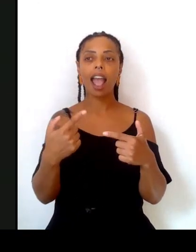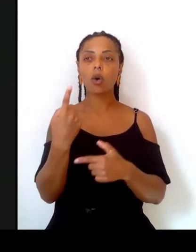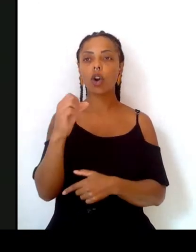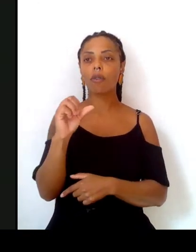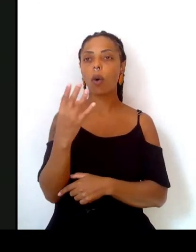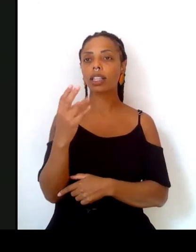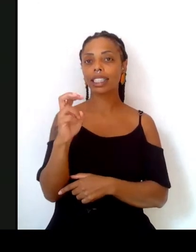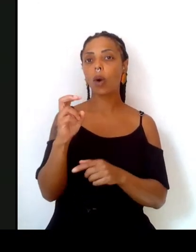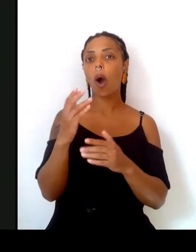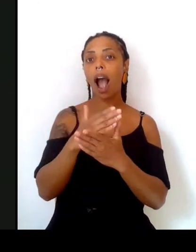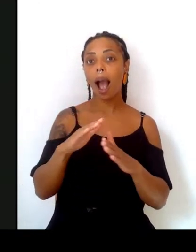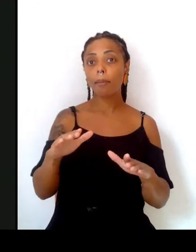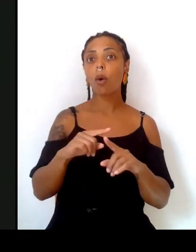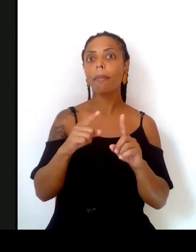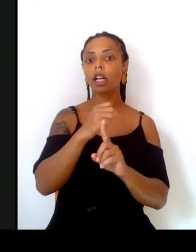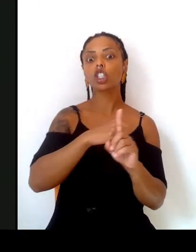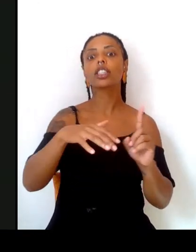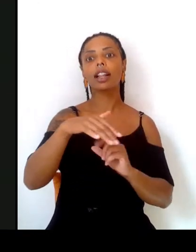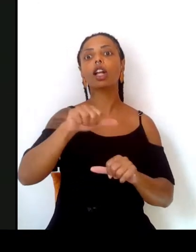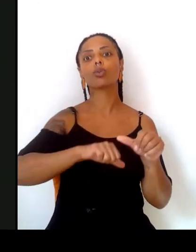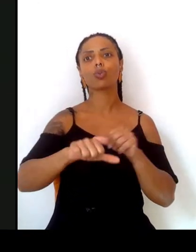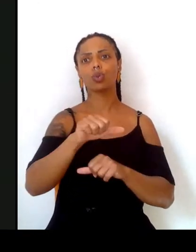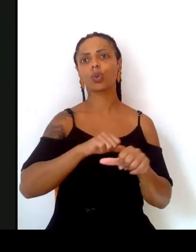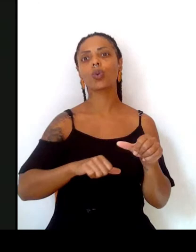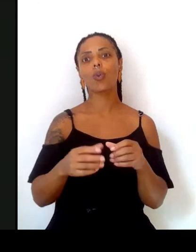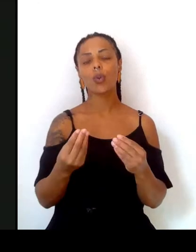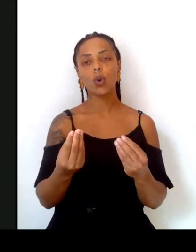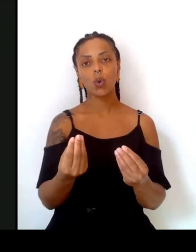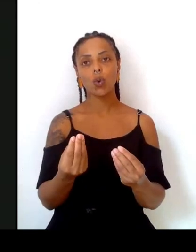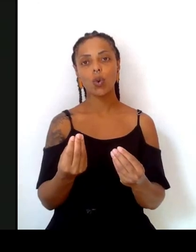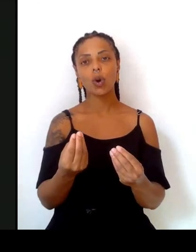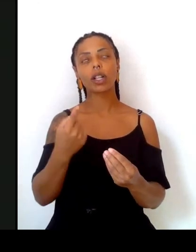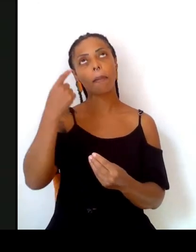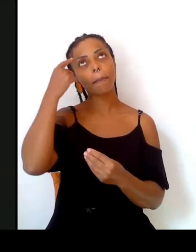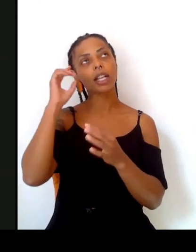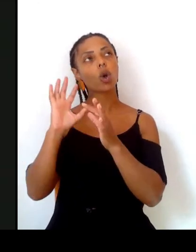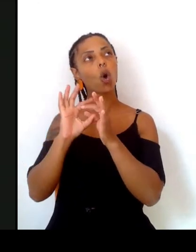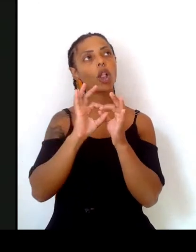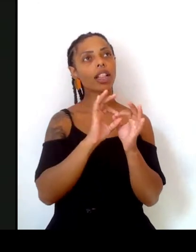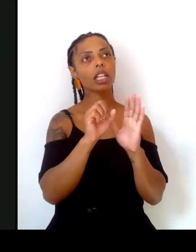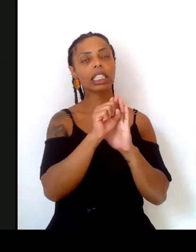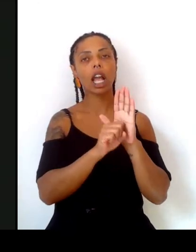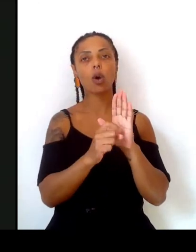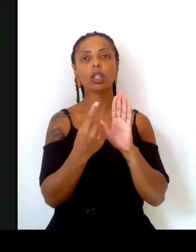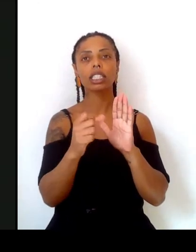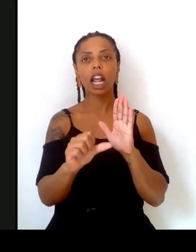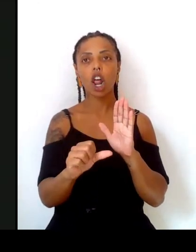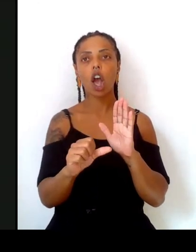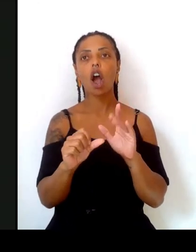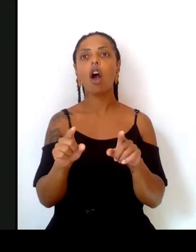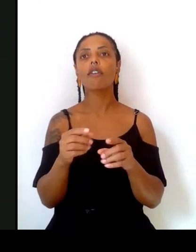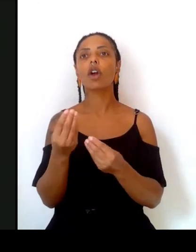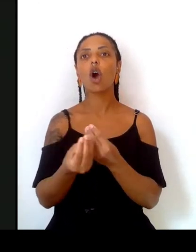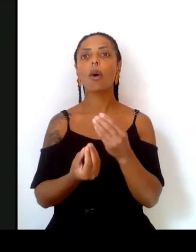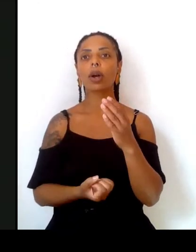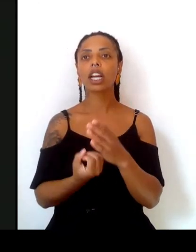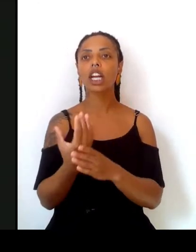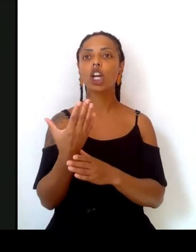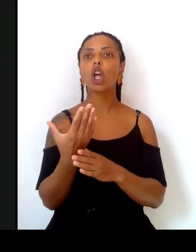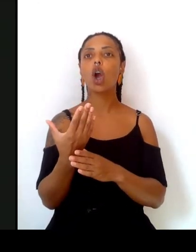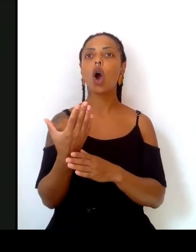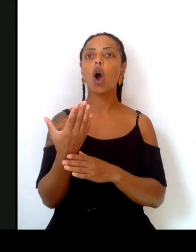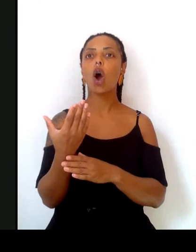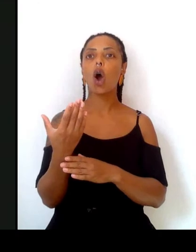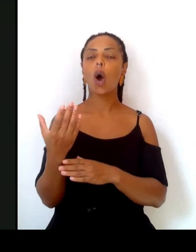mudanças sociais enormes pensando no contexto do século 19 o contexto da criação da modernidade e o ritmo